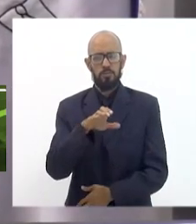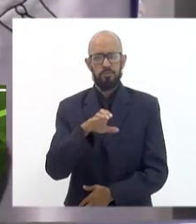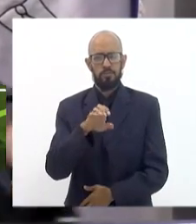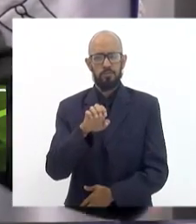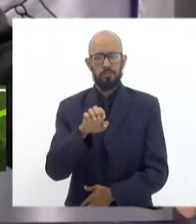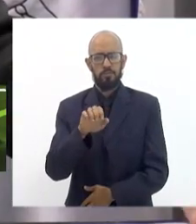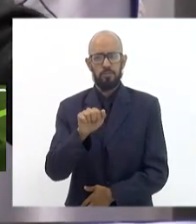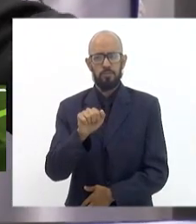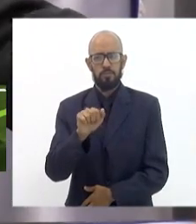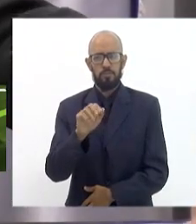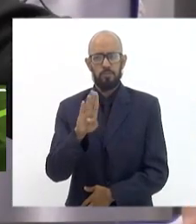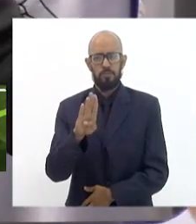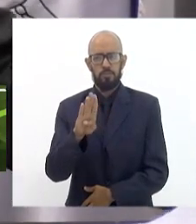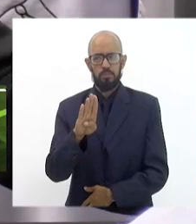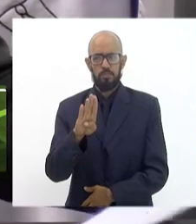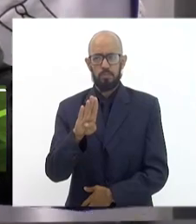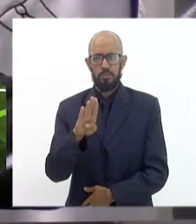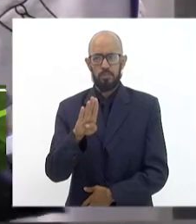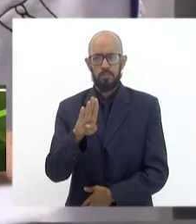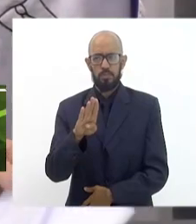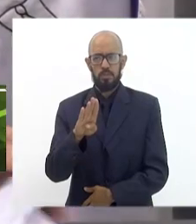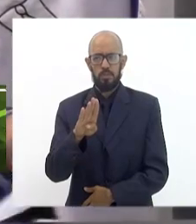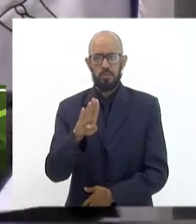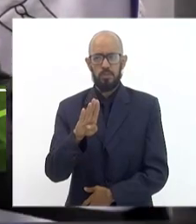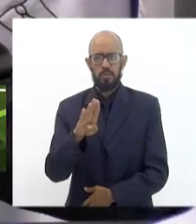que você faz aqui representar